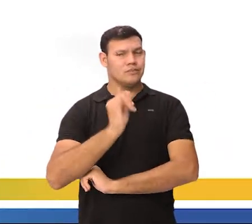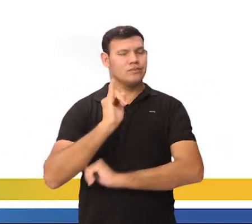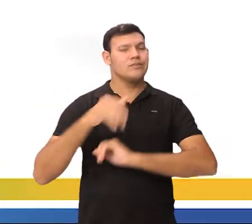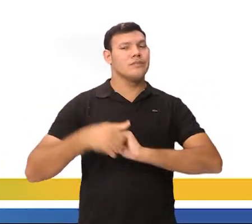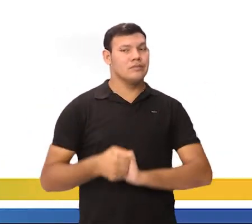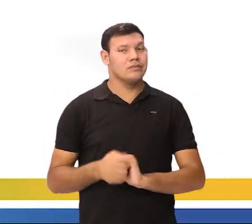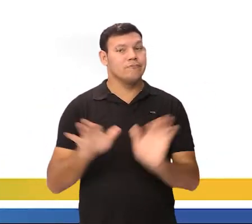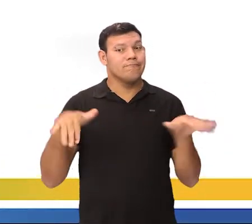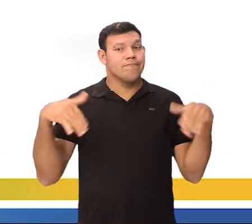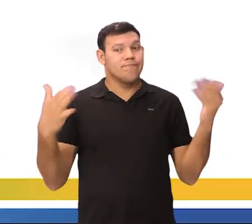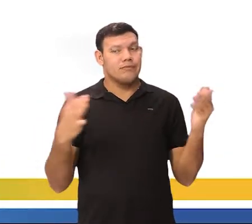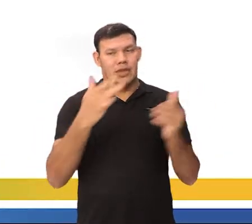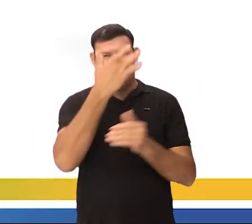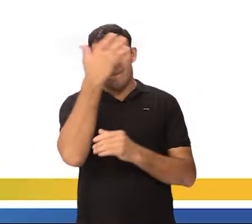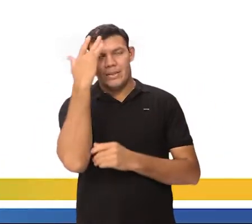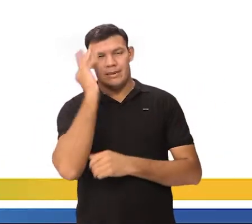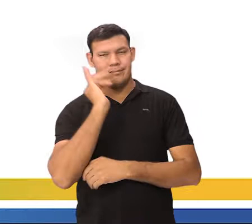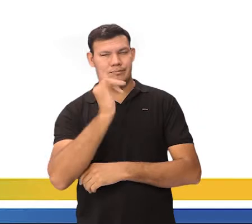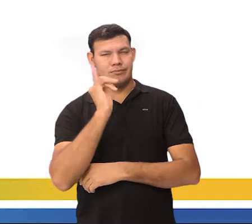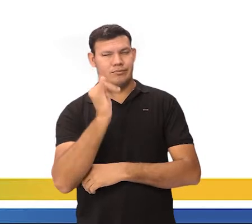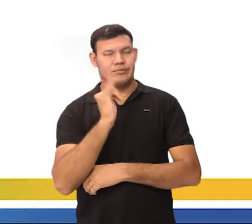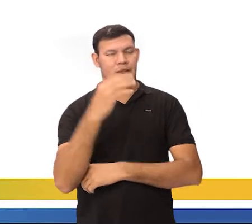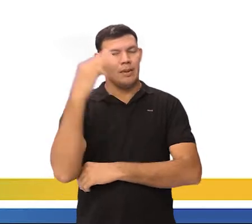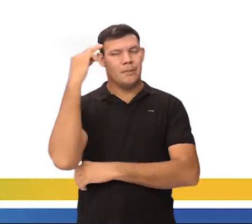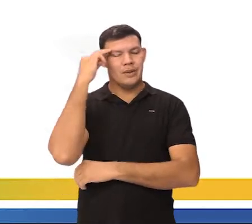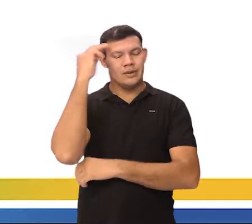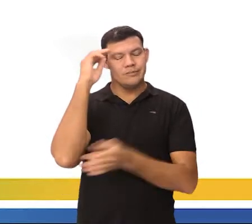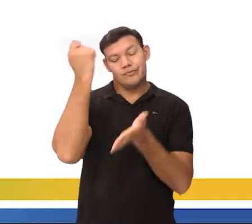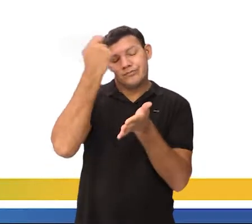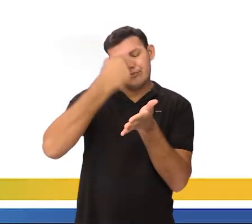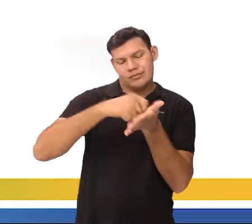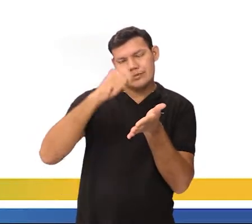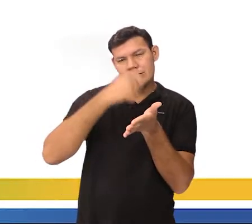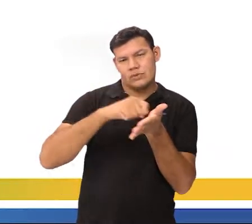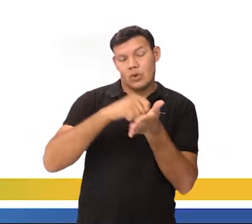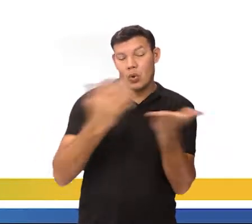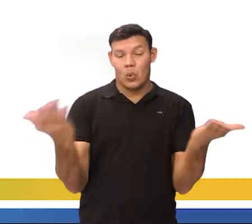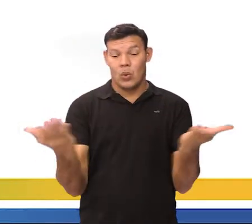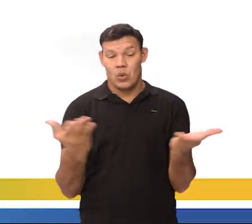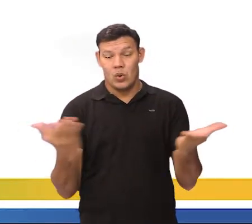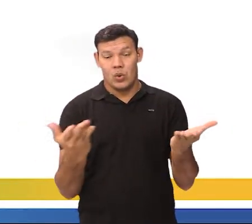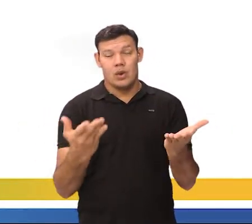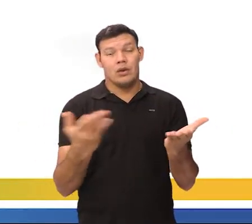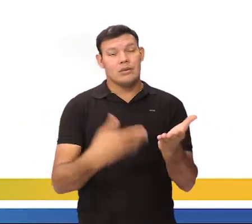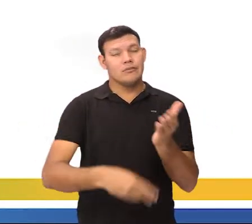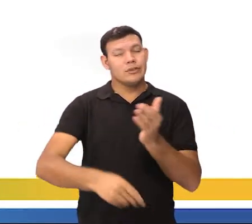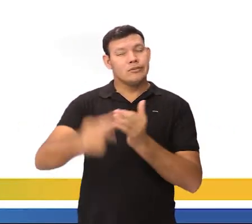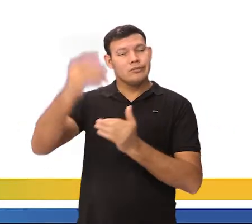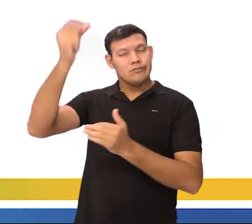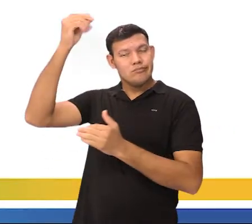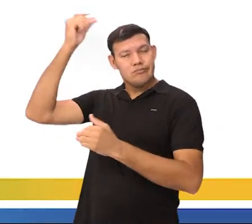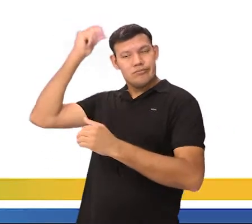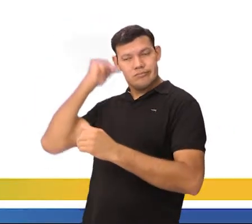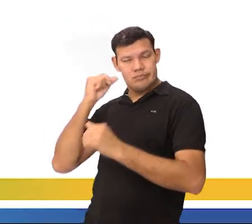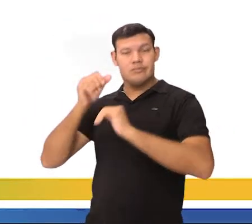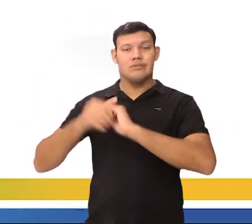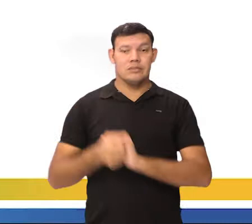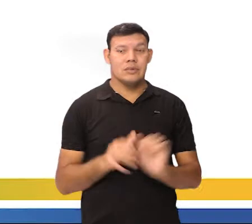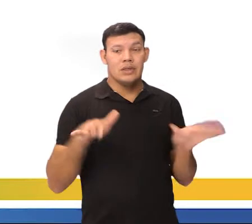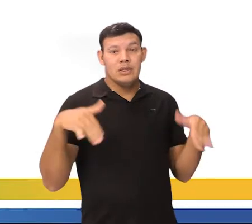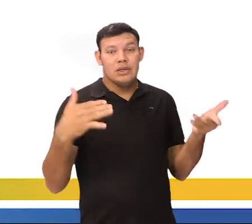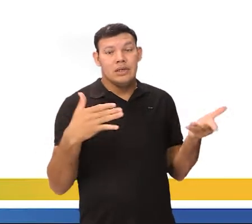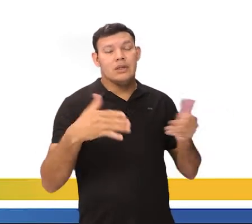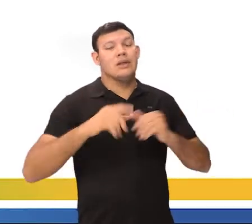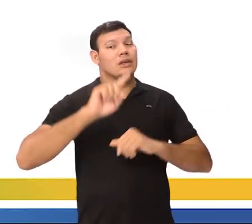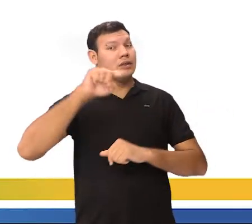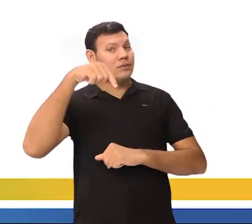isto é, o historiador seria um memorialista escrevendo no presente sobre os acontecimentos do passado. Mais